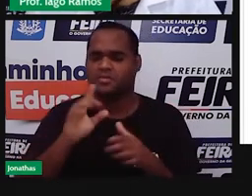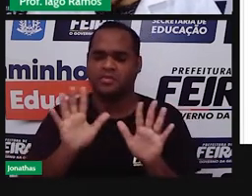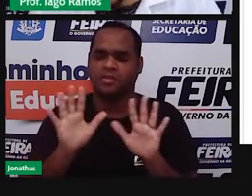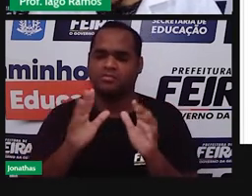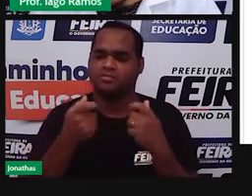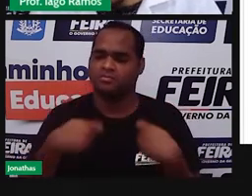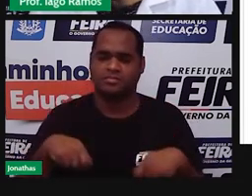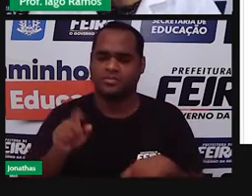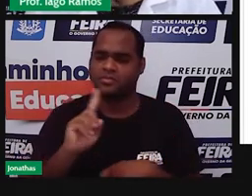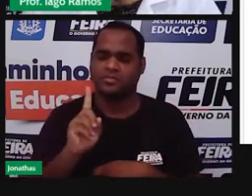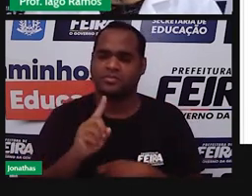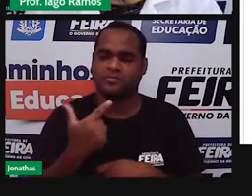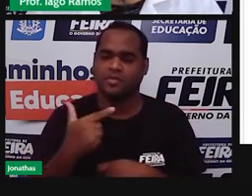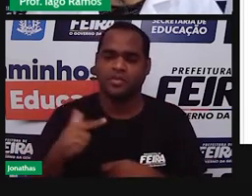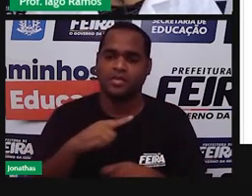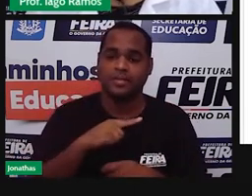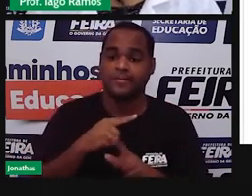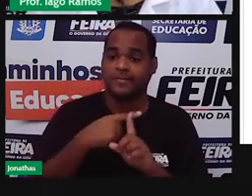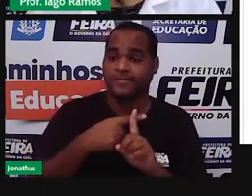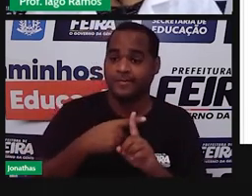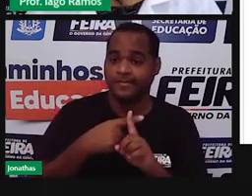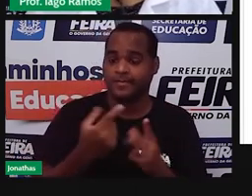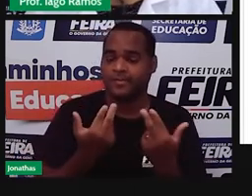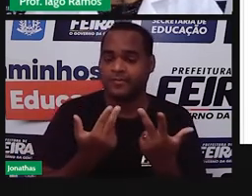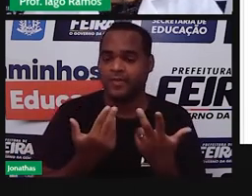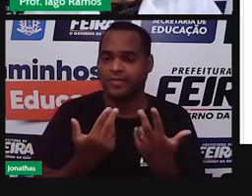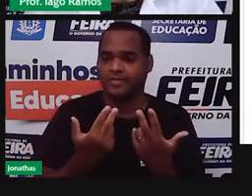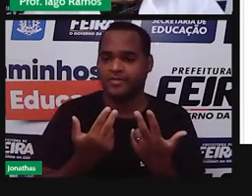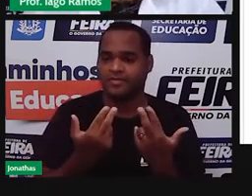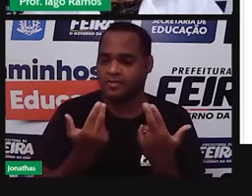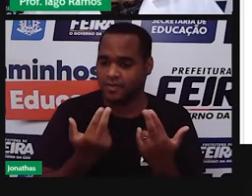E eu já vou colocar aqui um sinal de igual.